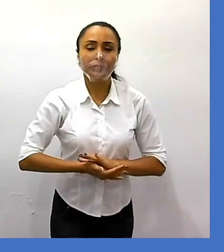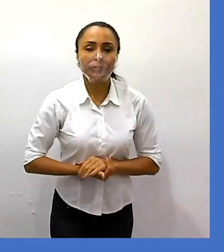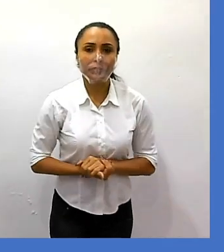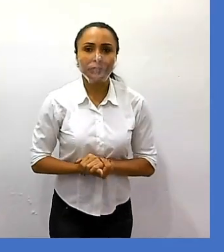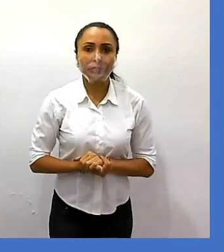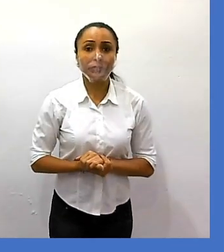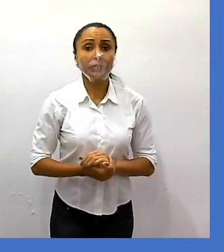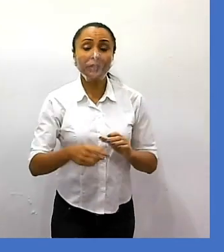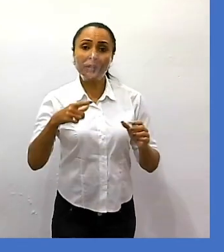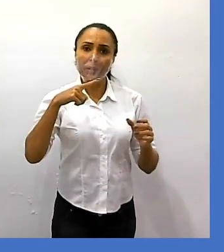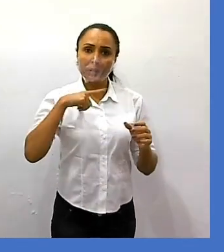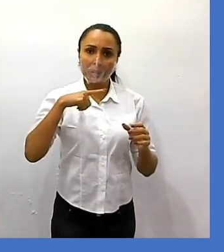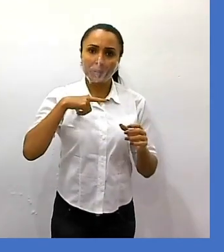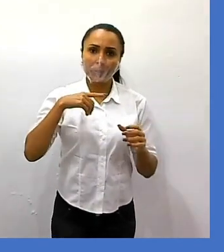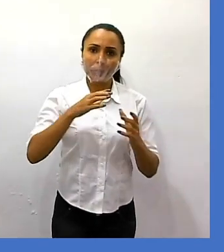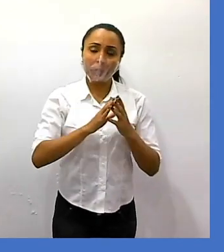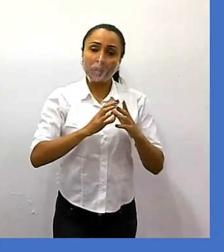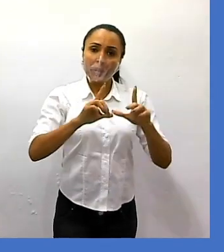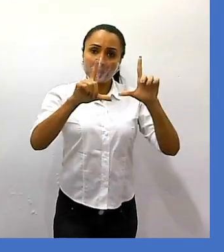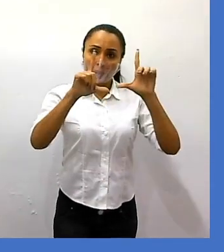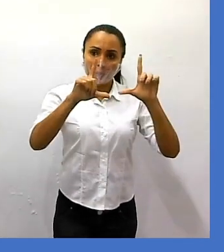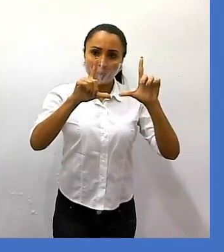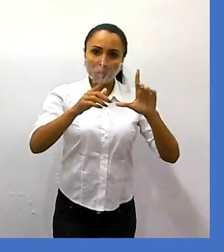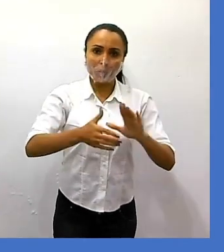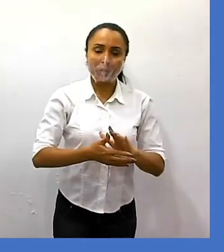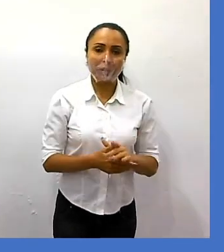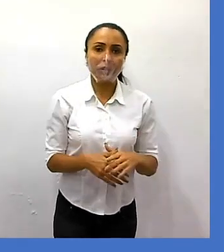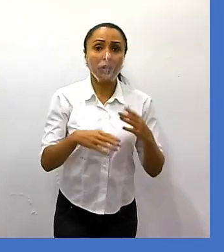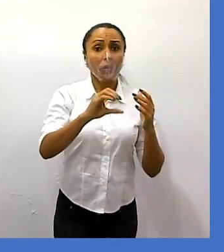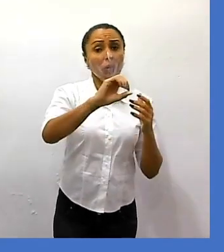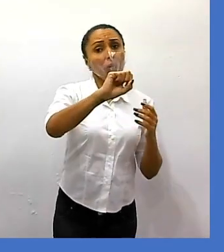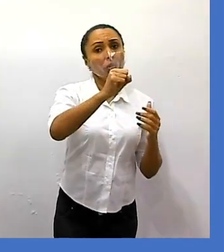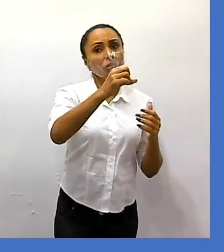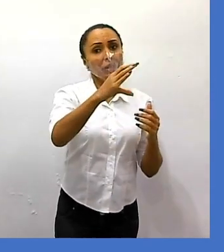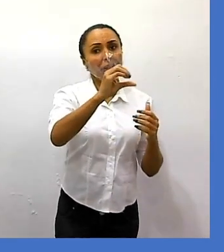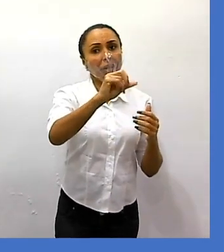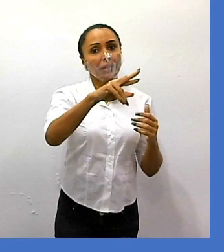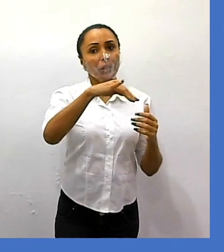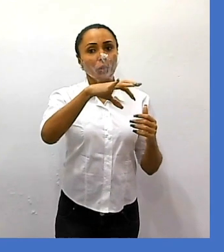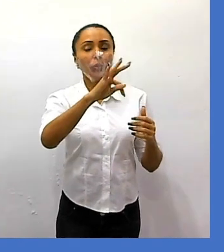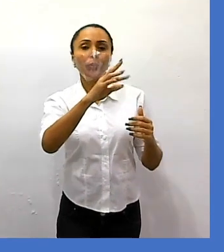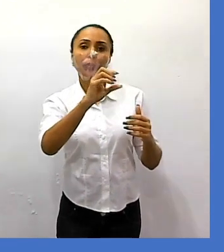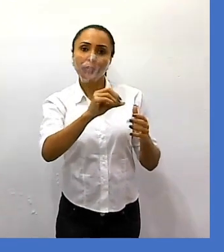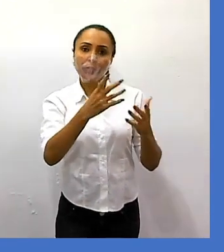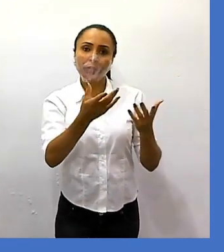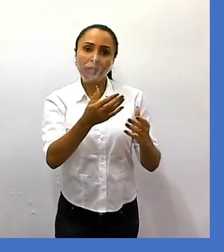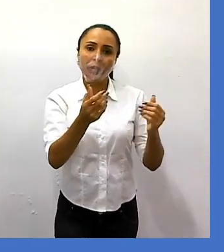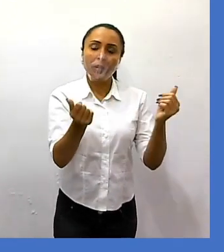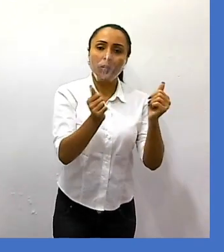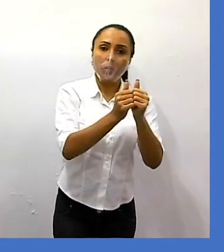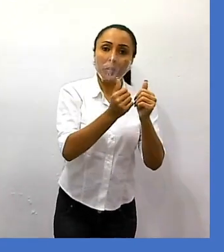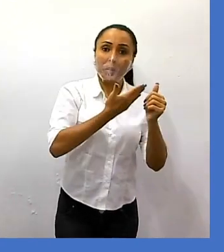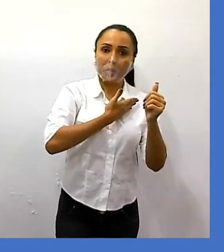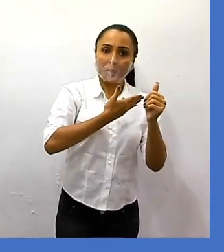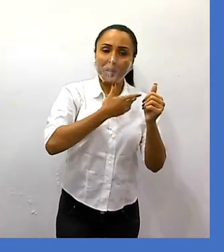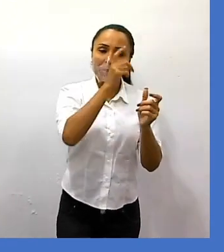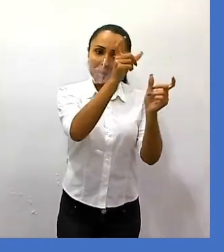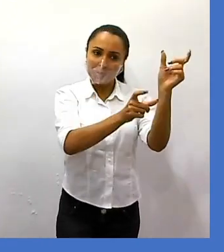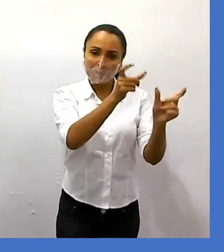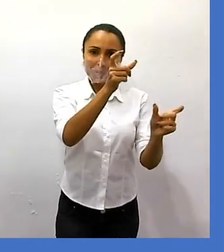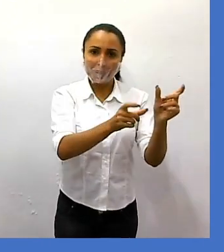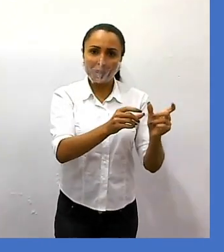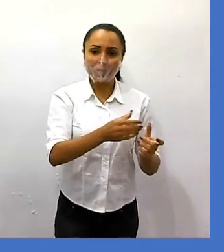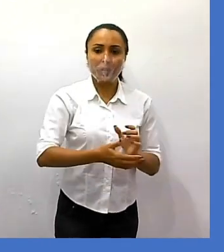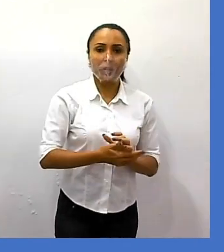A gente tem, na foto da esquerda, o Oscarito com o Grande Otelo, né, nos personagens dele. E